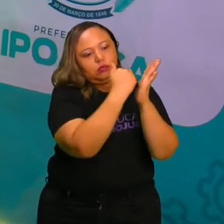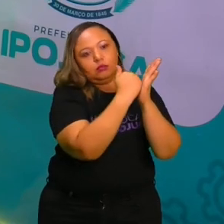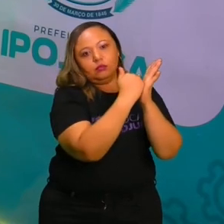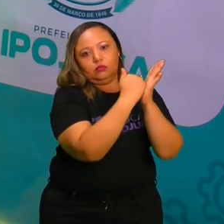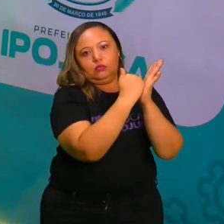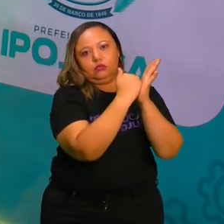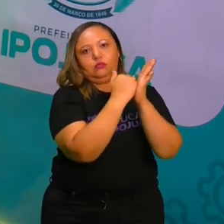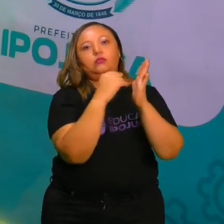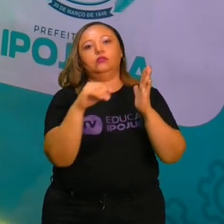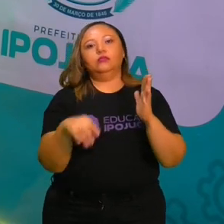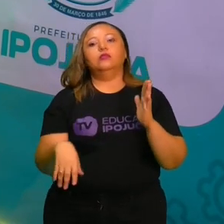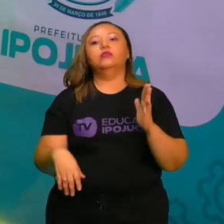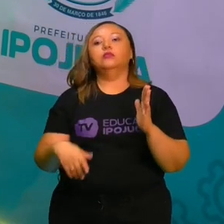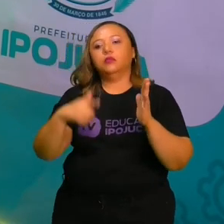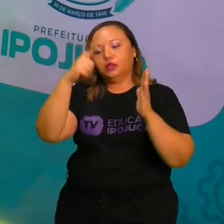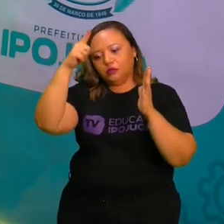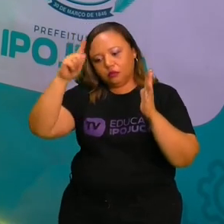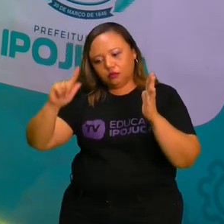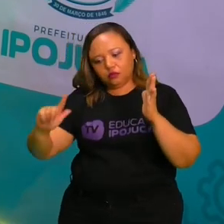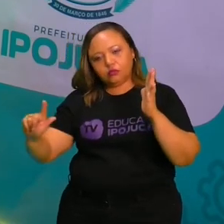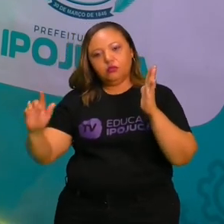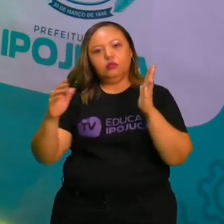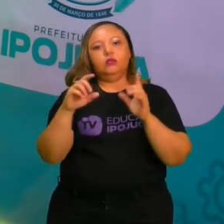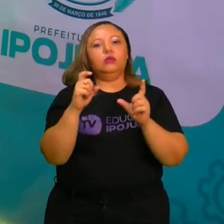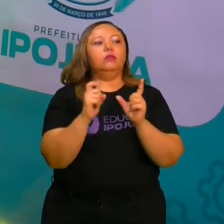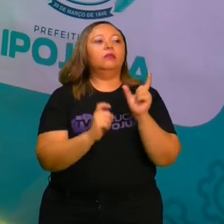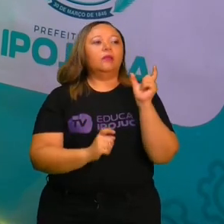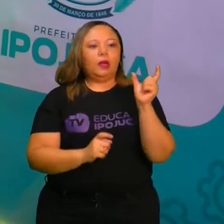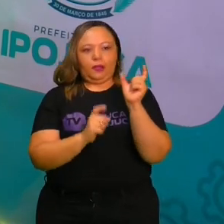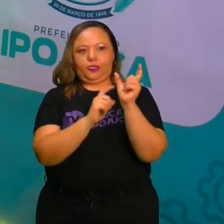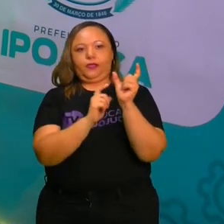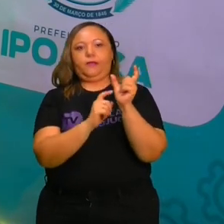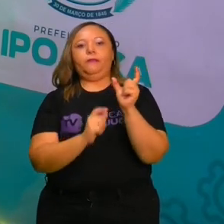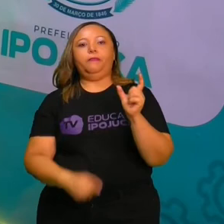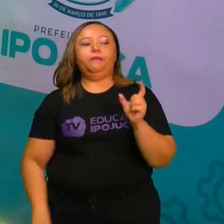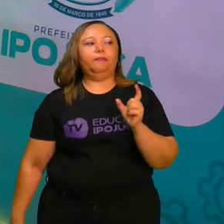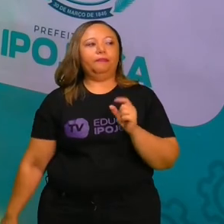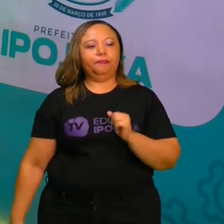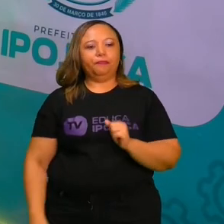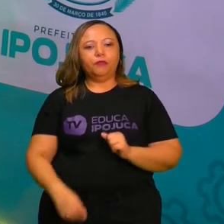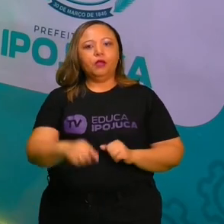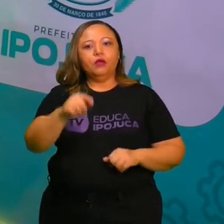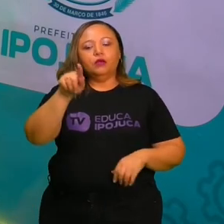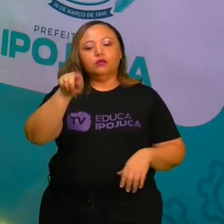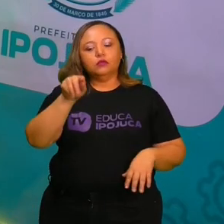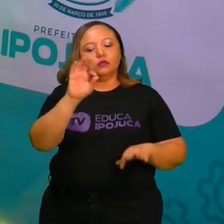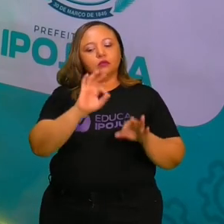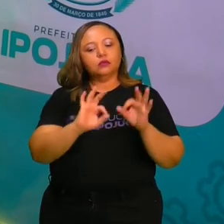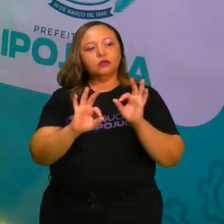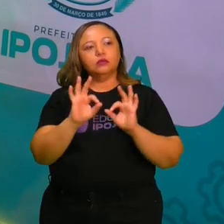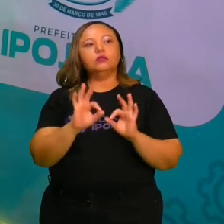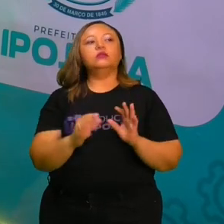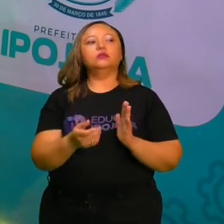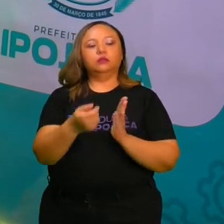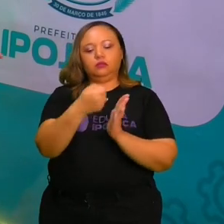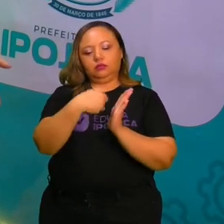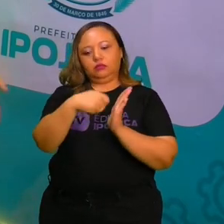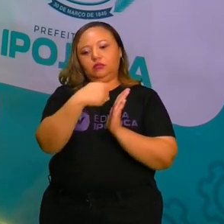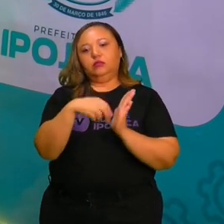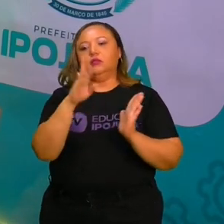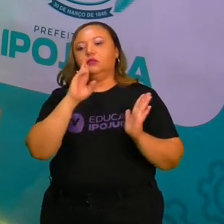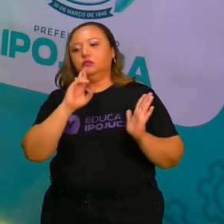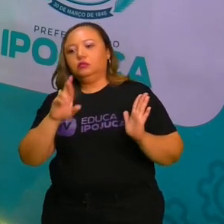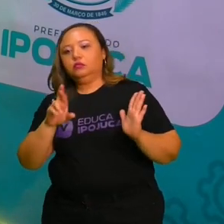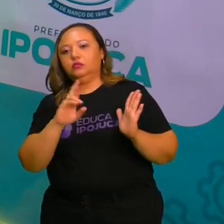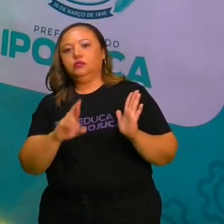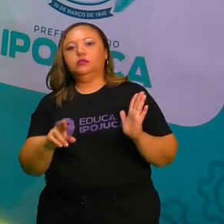depois segue a outra palavra, tá bom? E você vai organizar no caderno e fazer essa resposta,